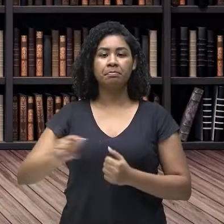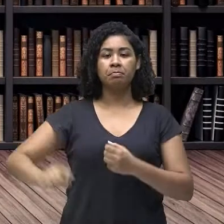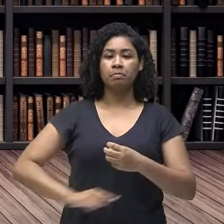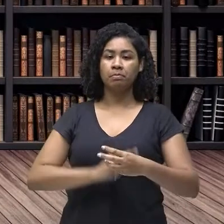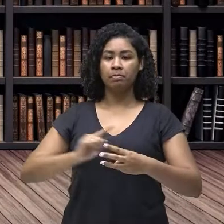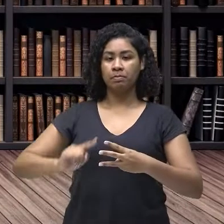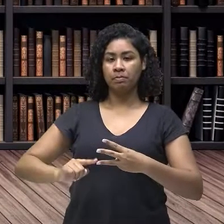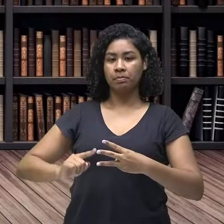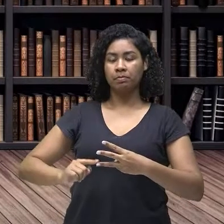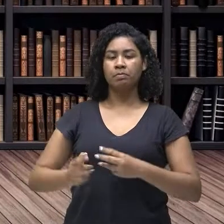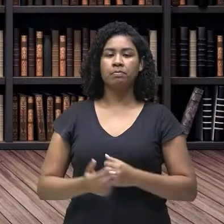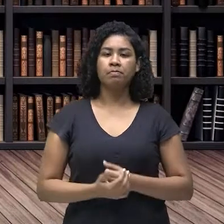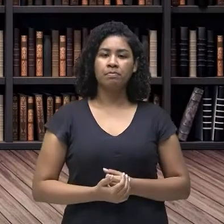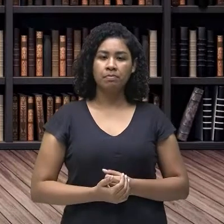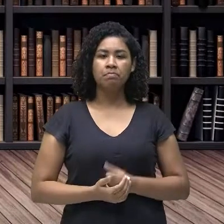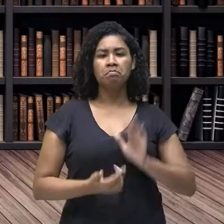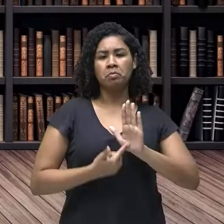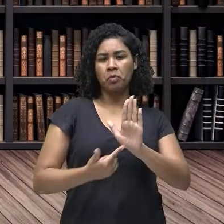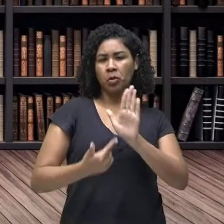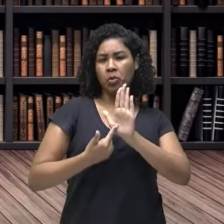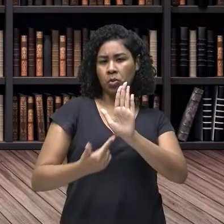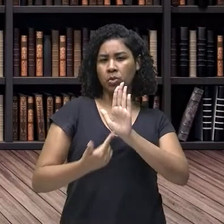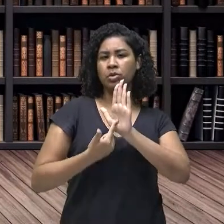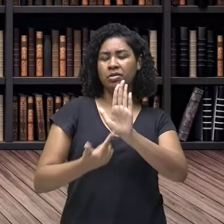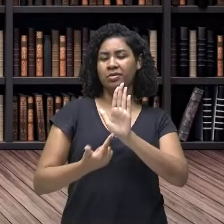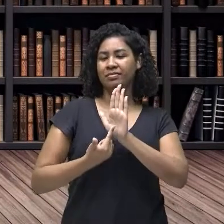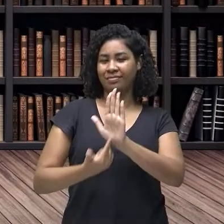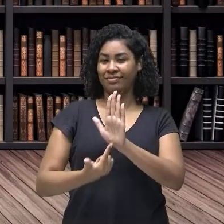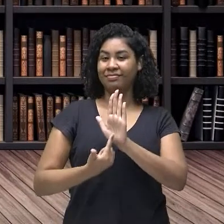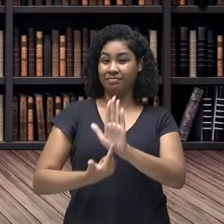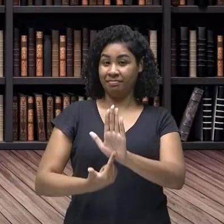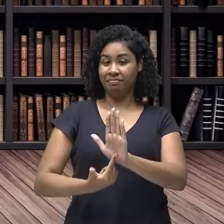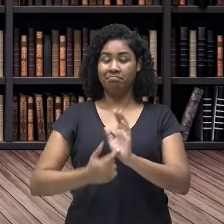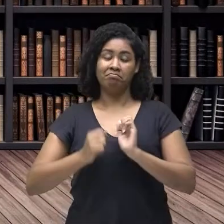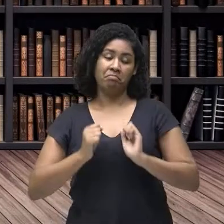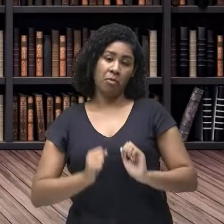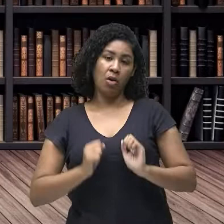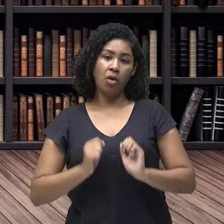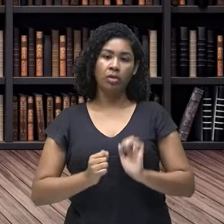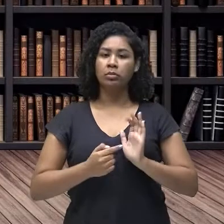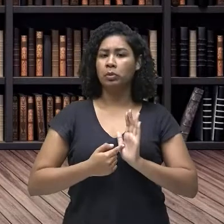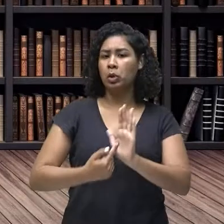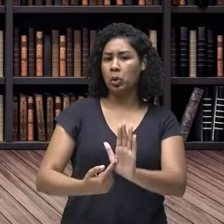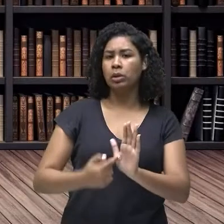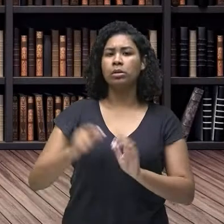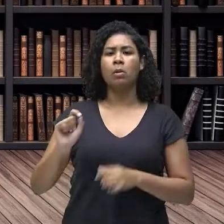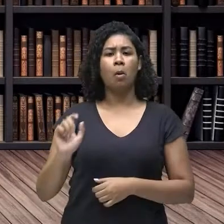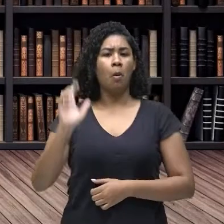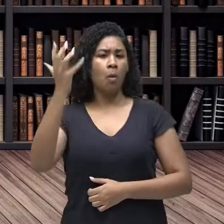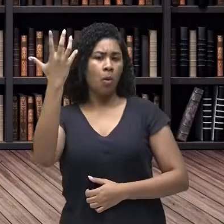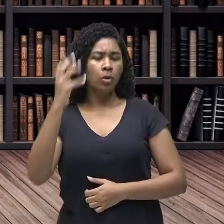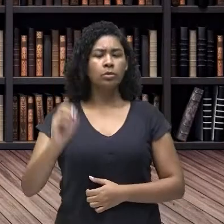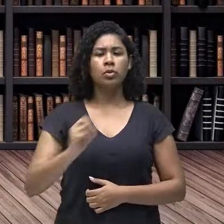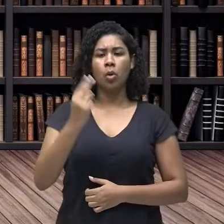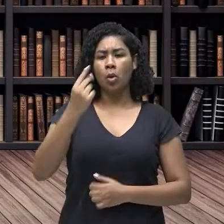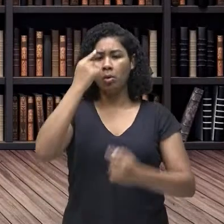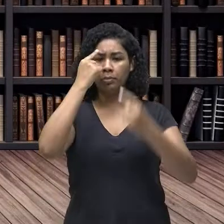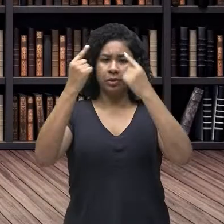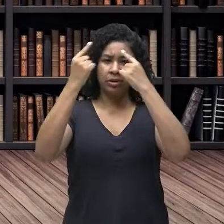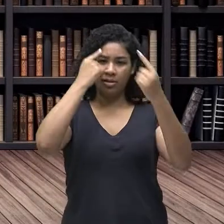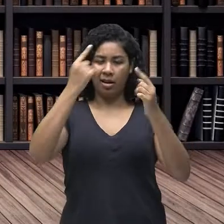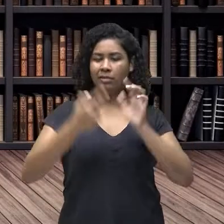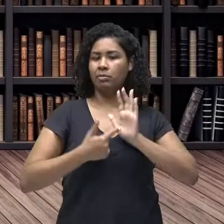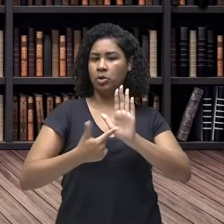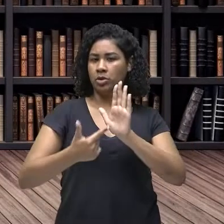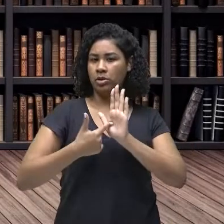ser expositivo, que vai expor um fato ou uma ideia também, né? Pode